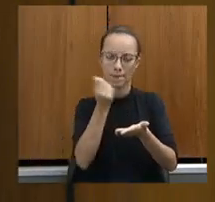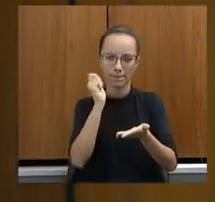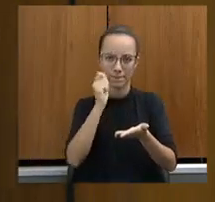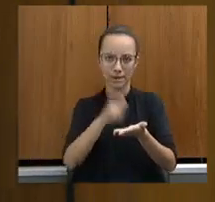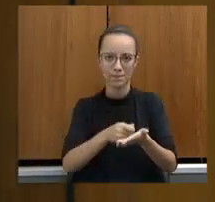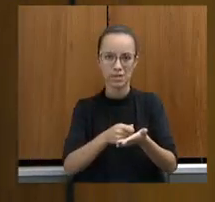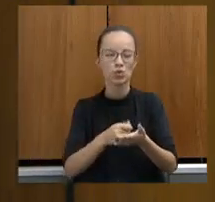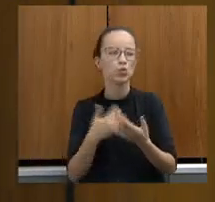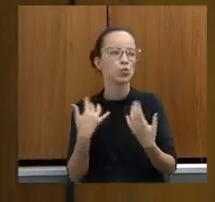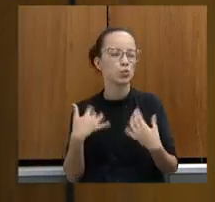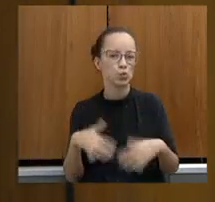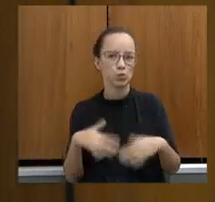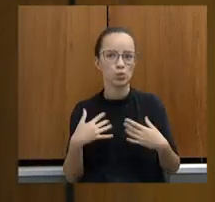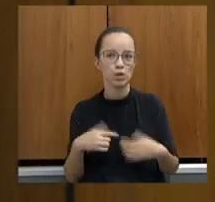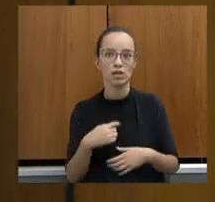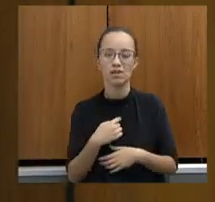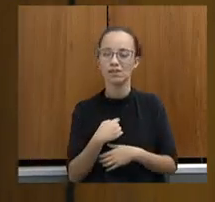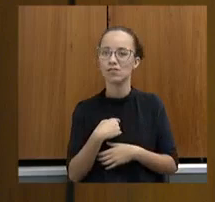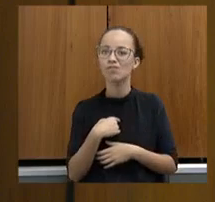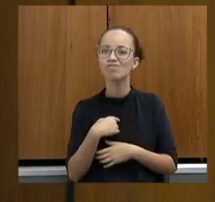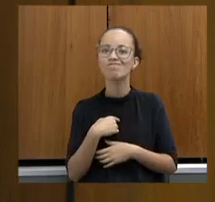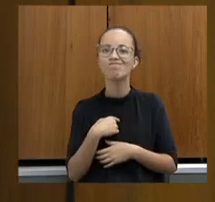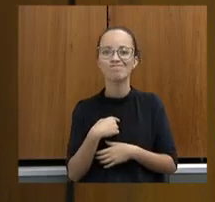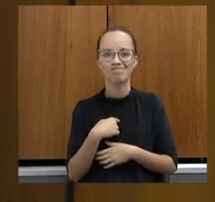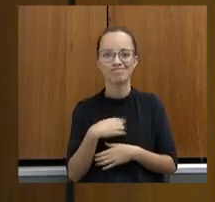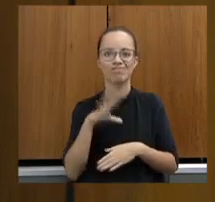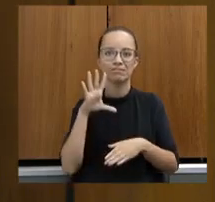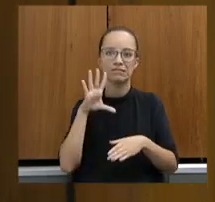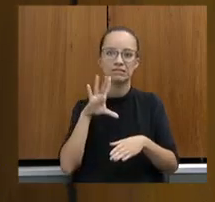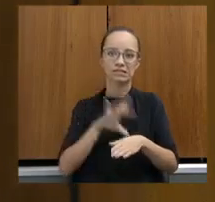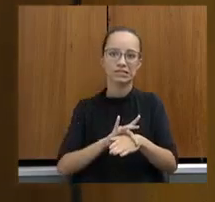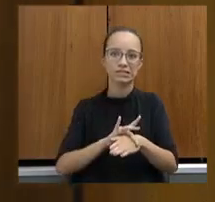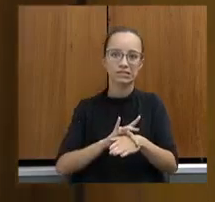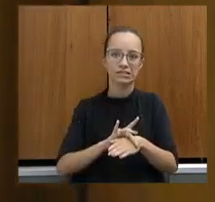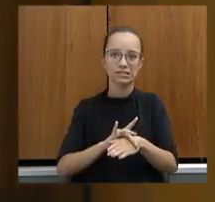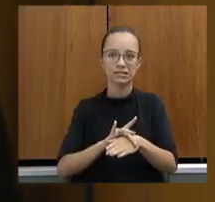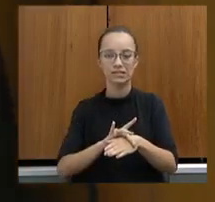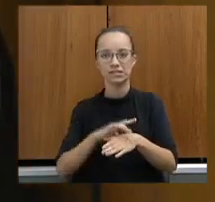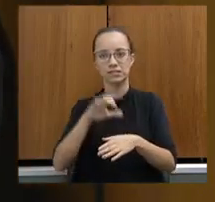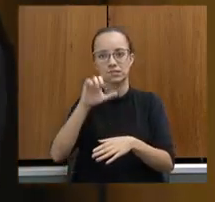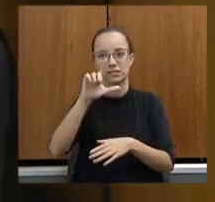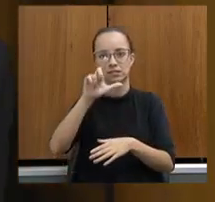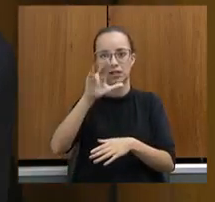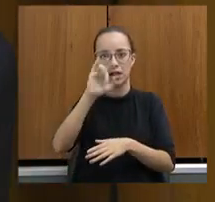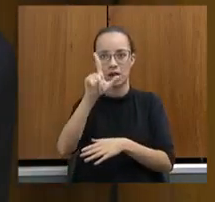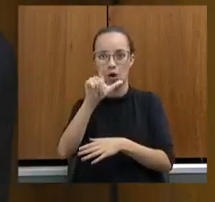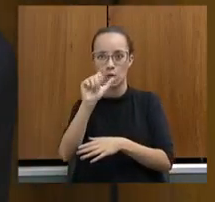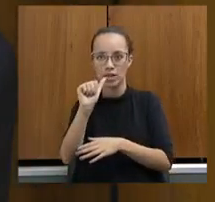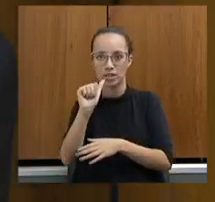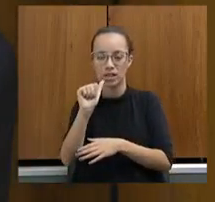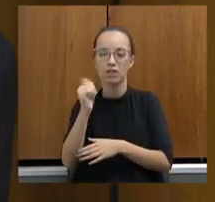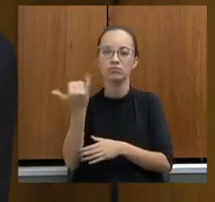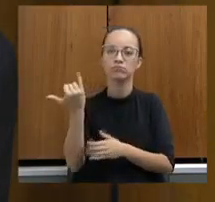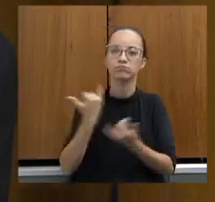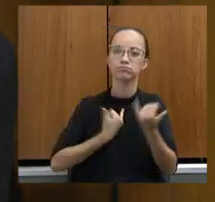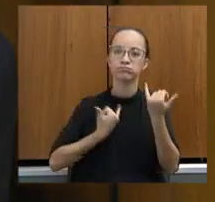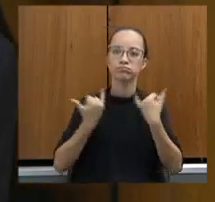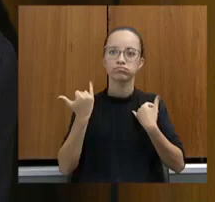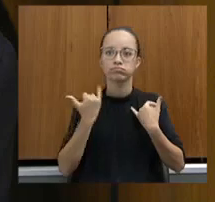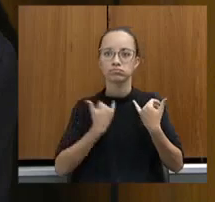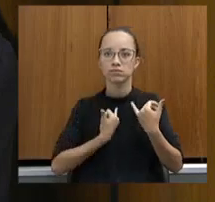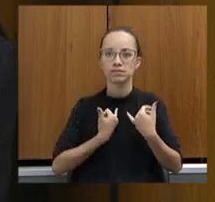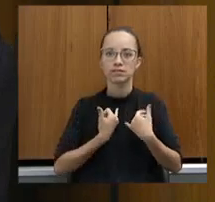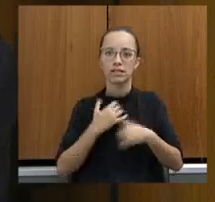doendo demais eu adoeci e Luiza me ajudou demais me dando dados que me fizeram